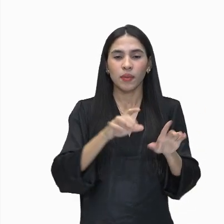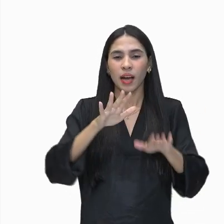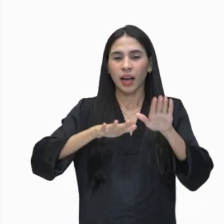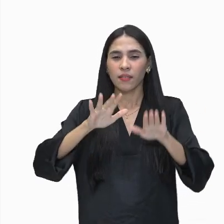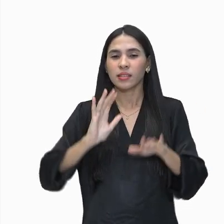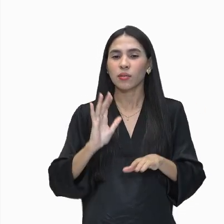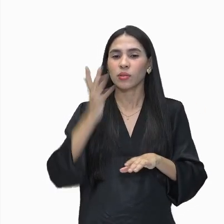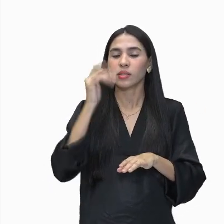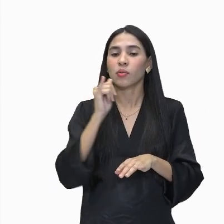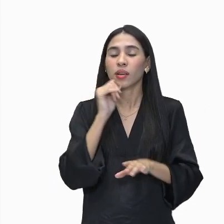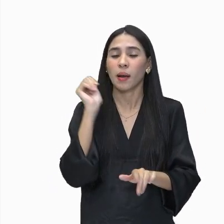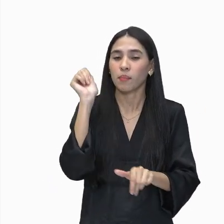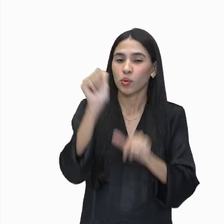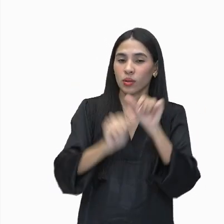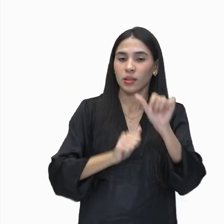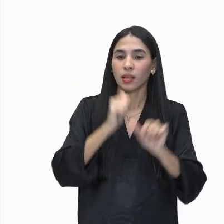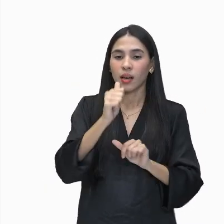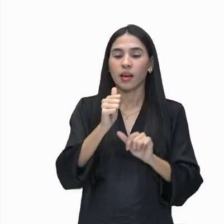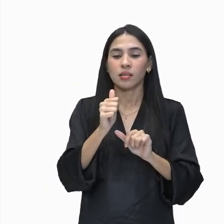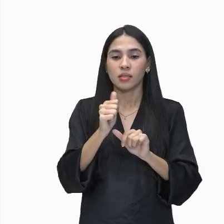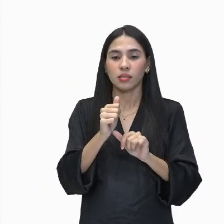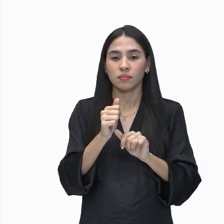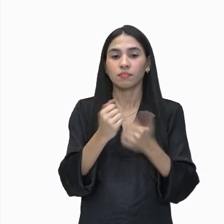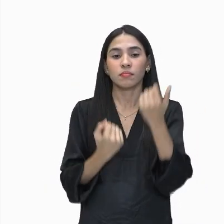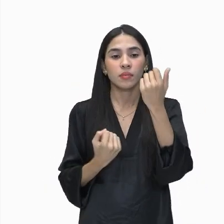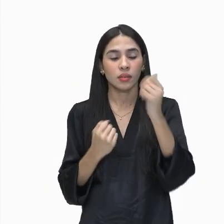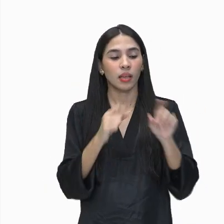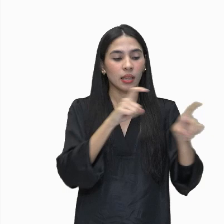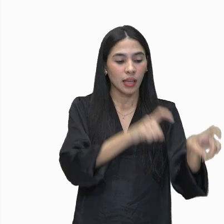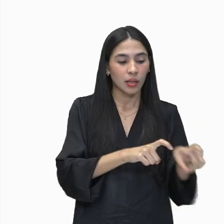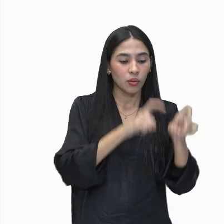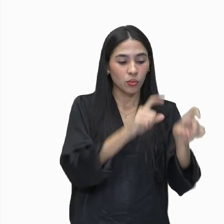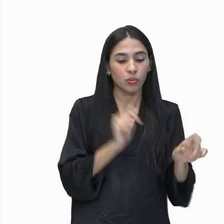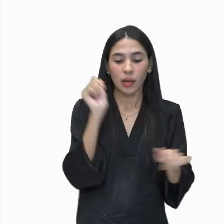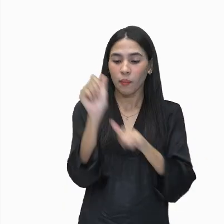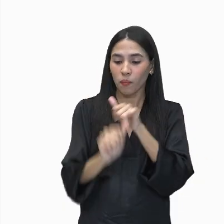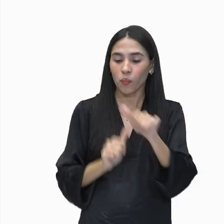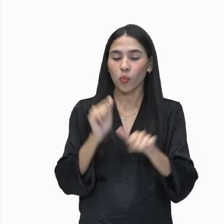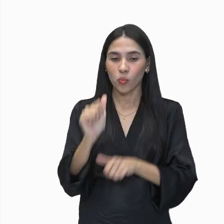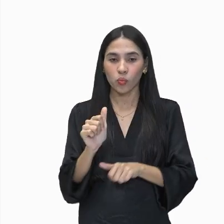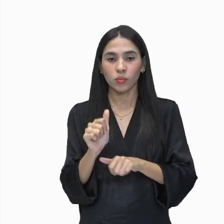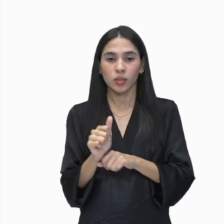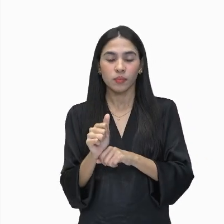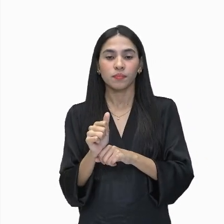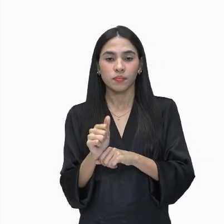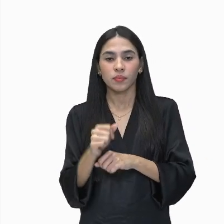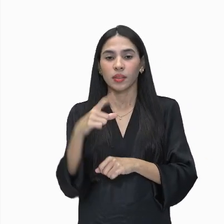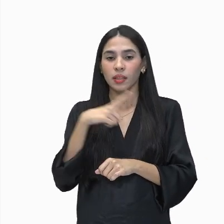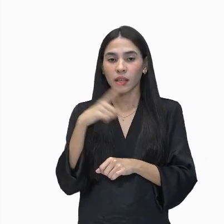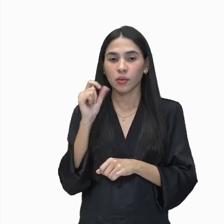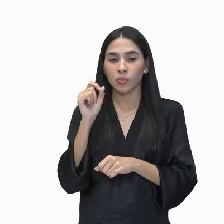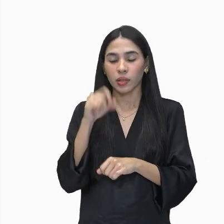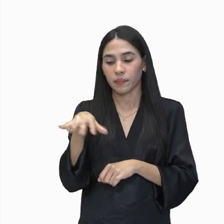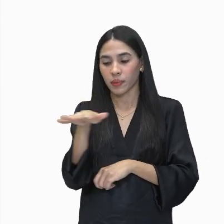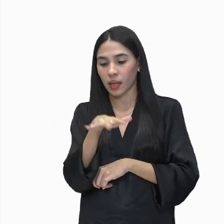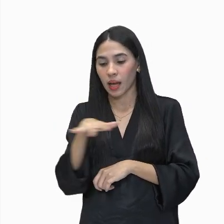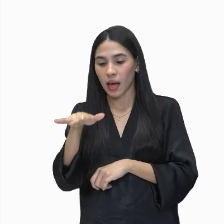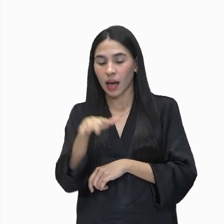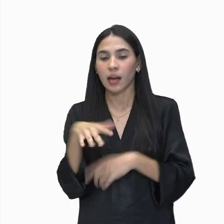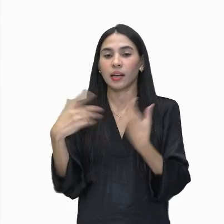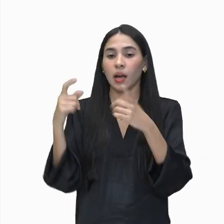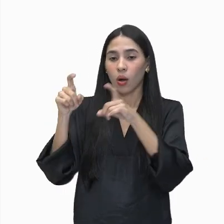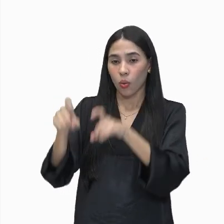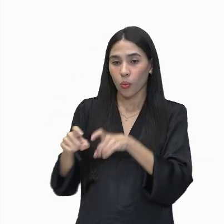A mecanização, a modernização da agricultura, ela acaba chegando até a essas áreas rurais e